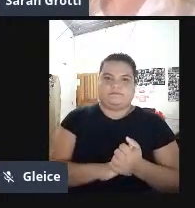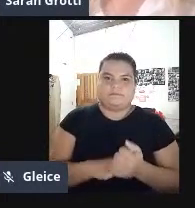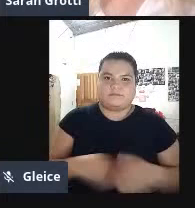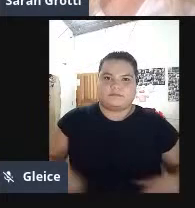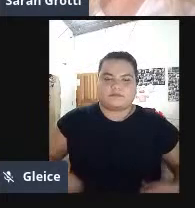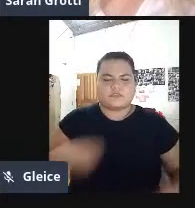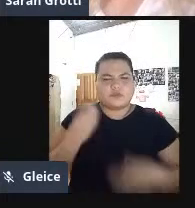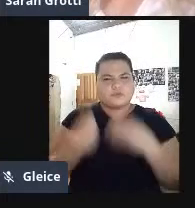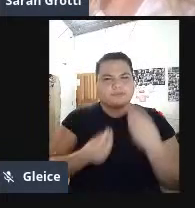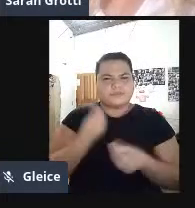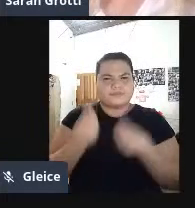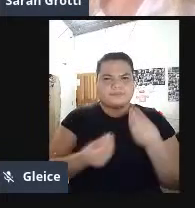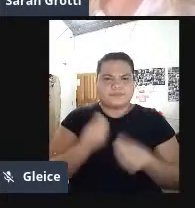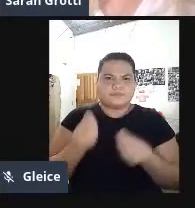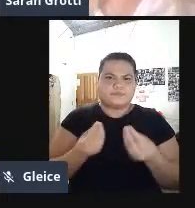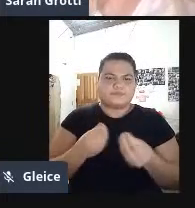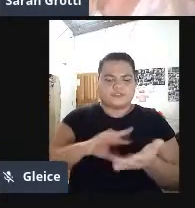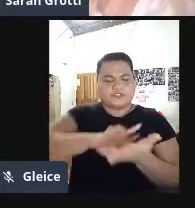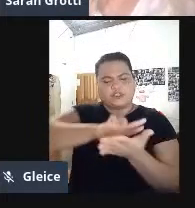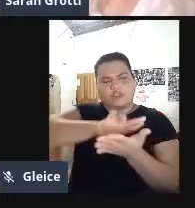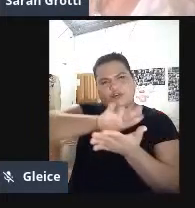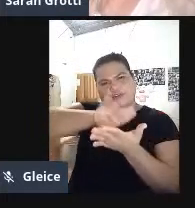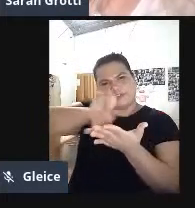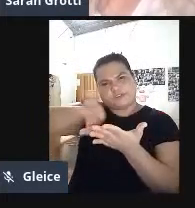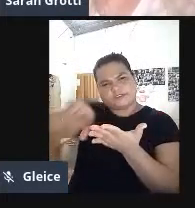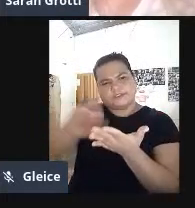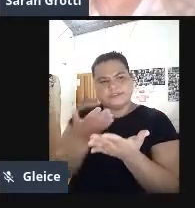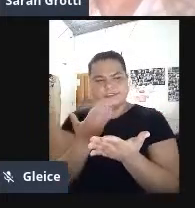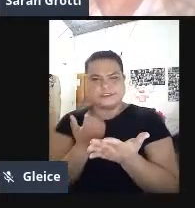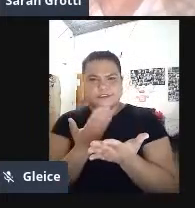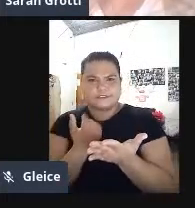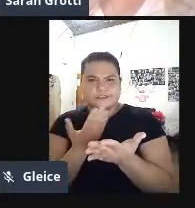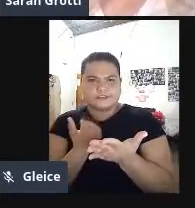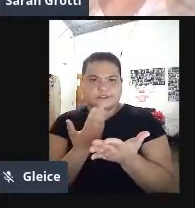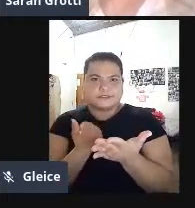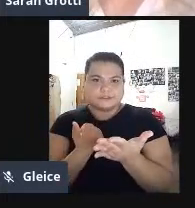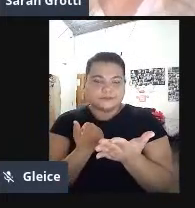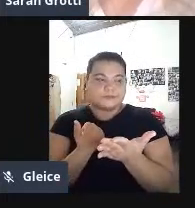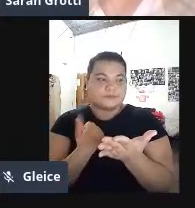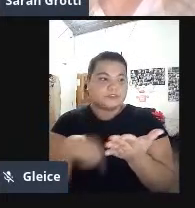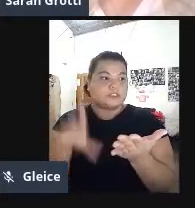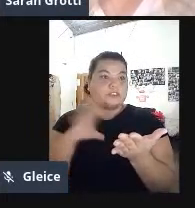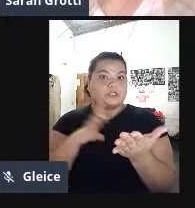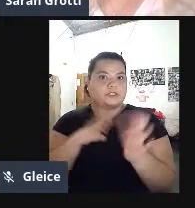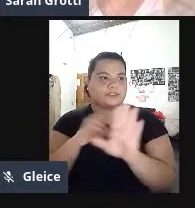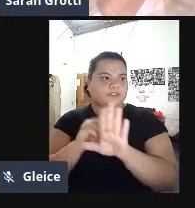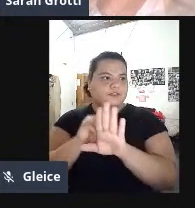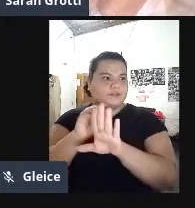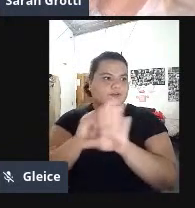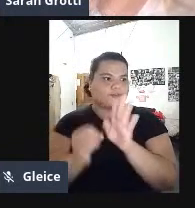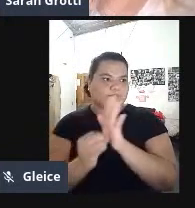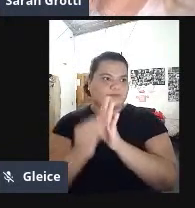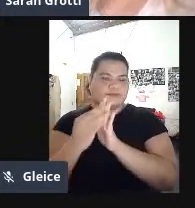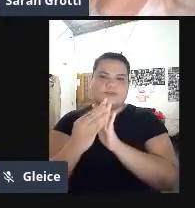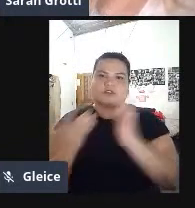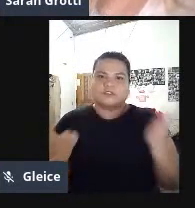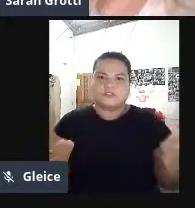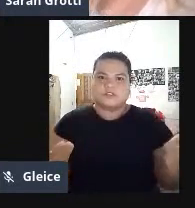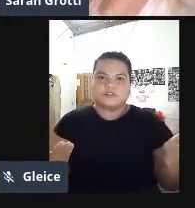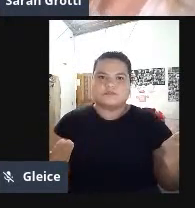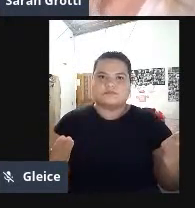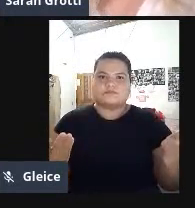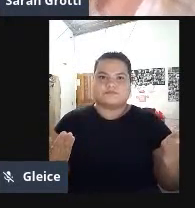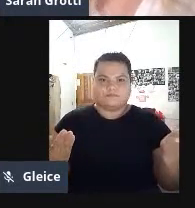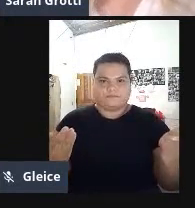Como? Por meio da variedade de fontes alimentares com alta disponibilidade, né? Trabalhar com fontes que tenham